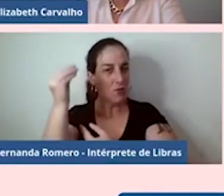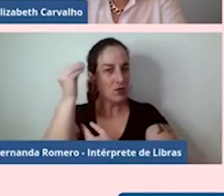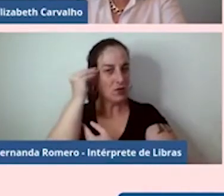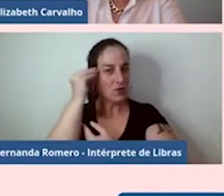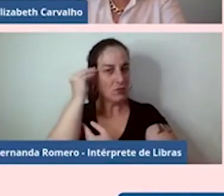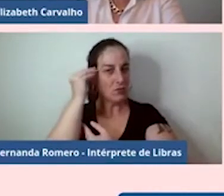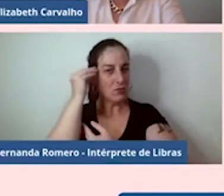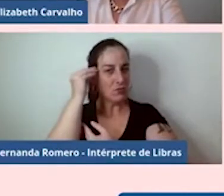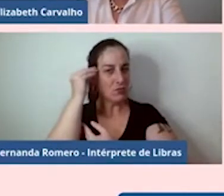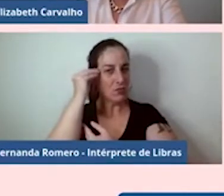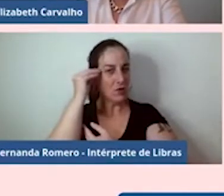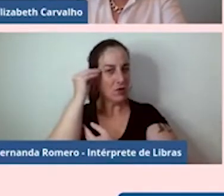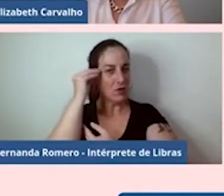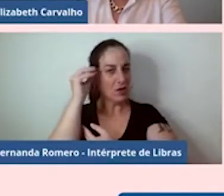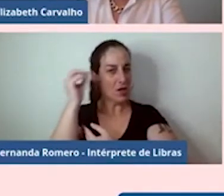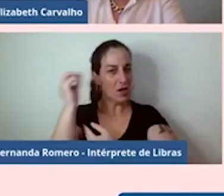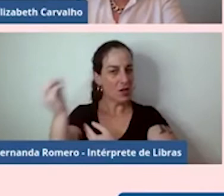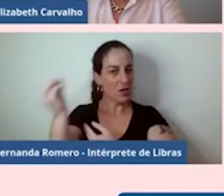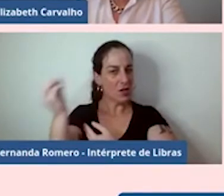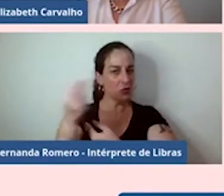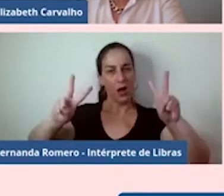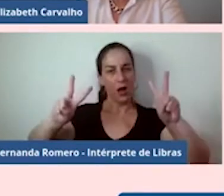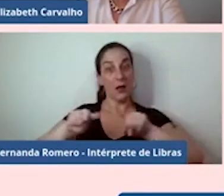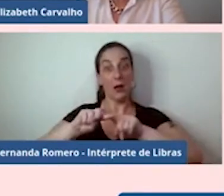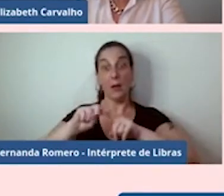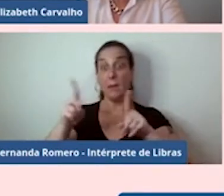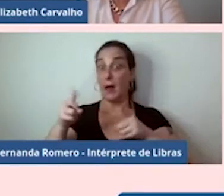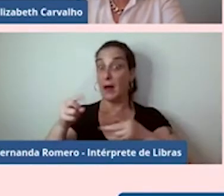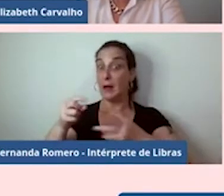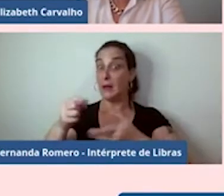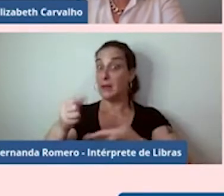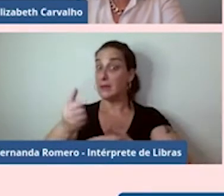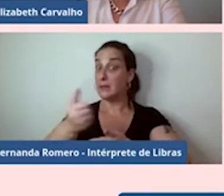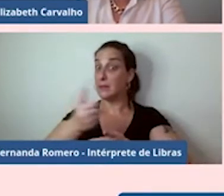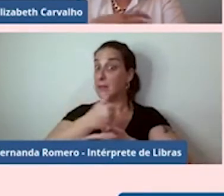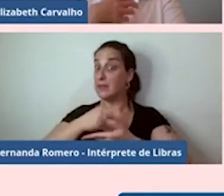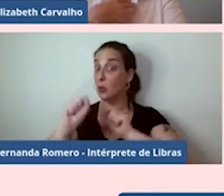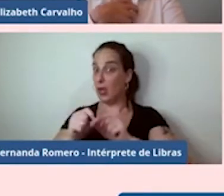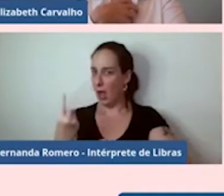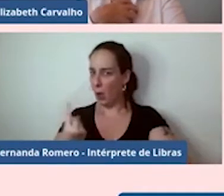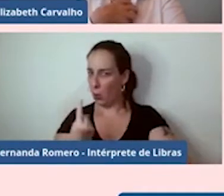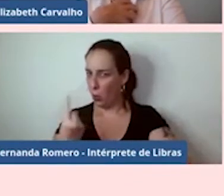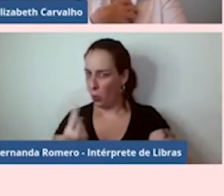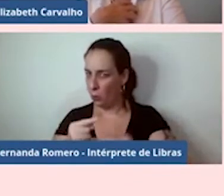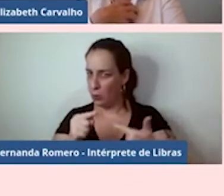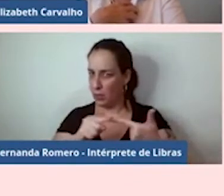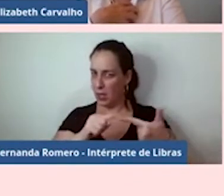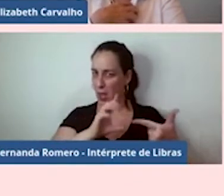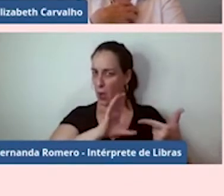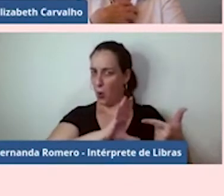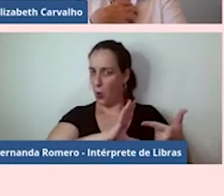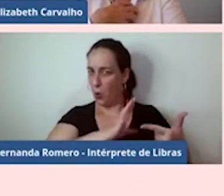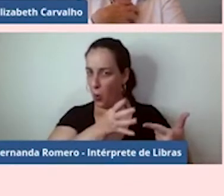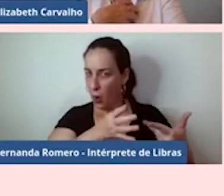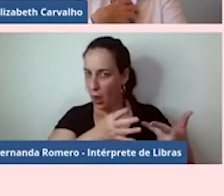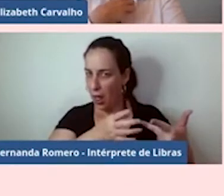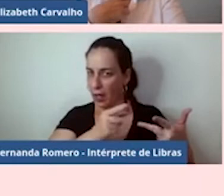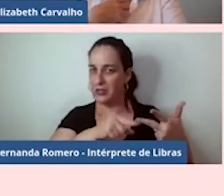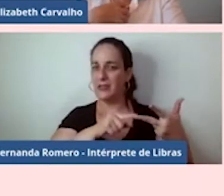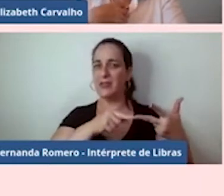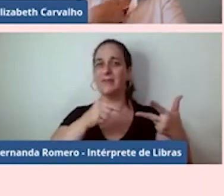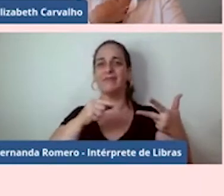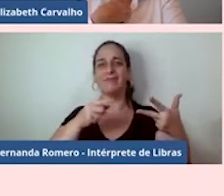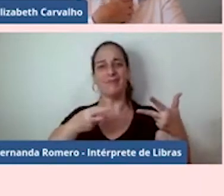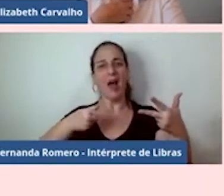mas principalmente assim, ó, baseado na autonomia, na coragem e no sentimento de que eu posso, né?